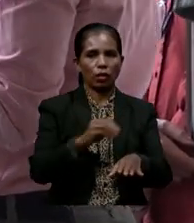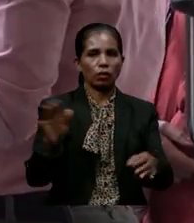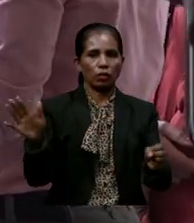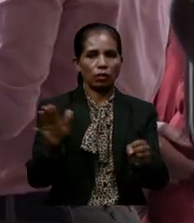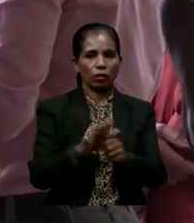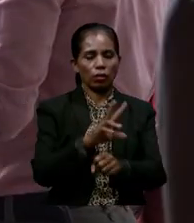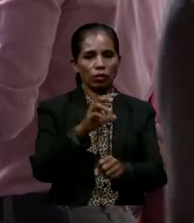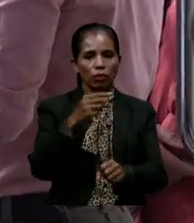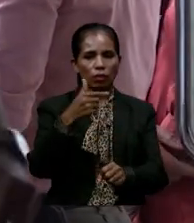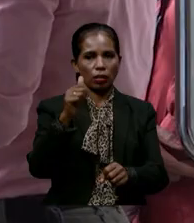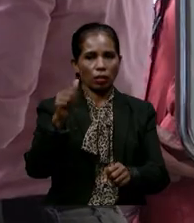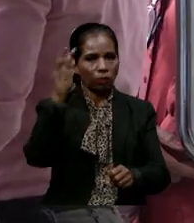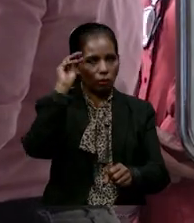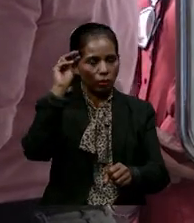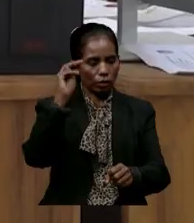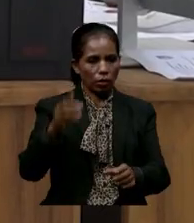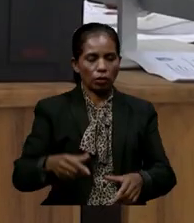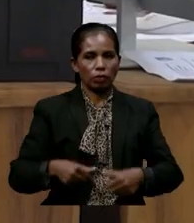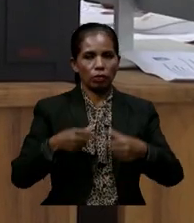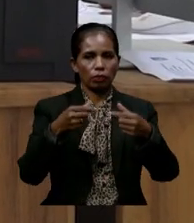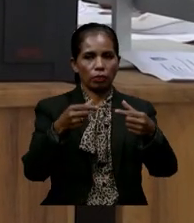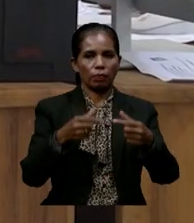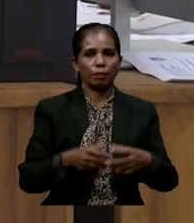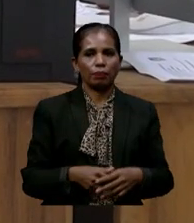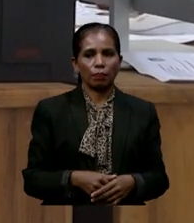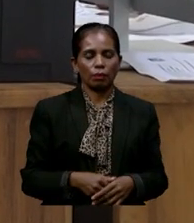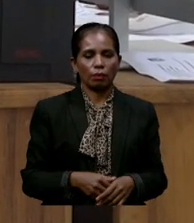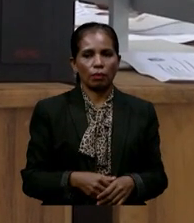completa vaga nebe, Ministério disponibiliza. Romualdo Neves, Jaime dos Santos.